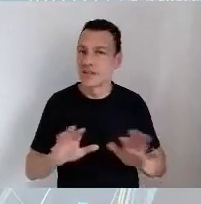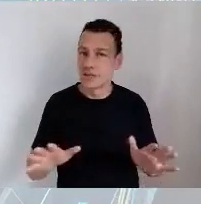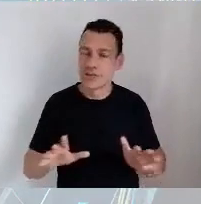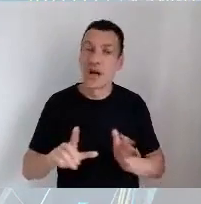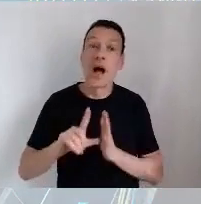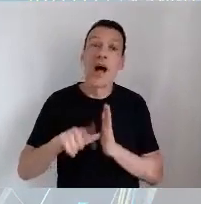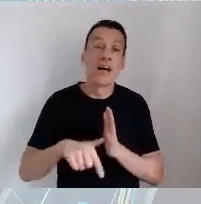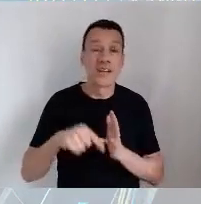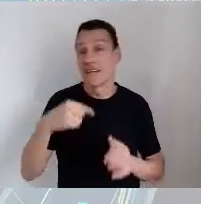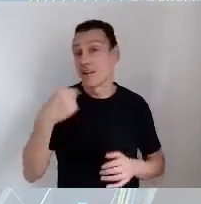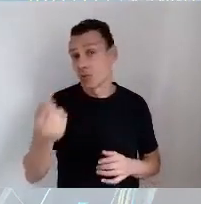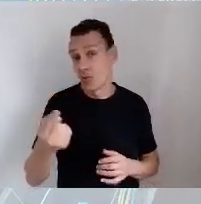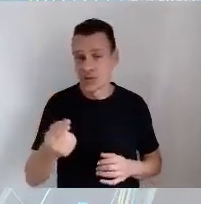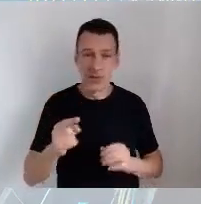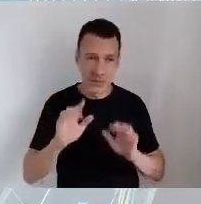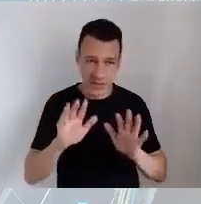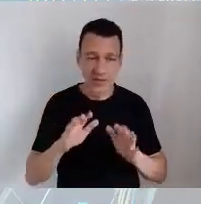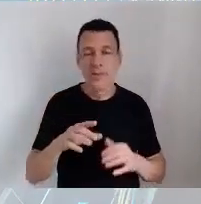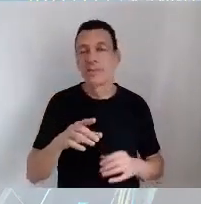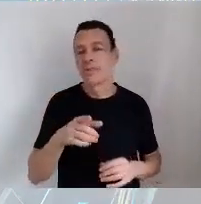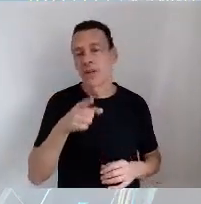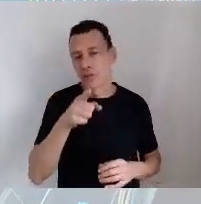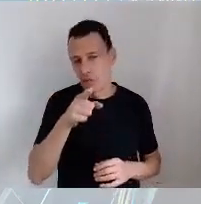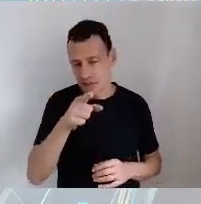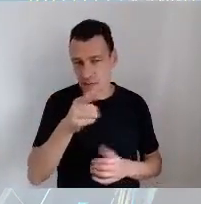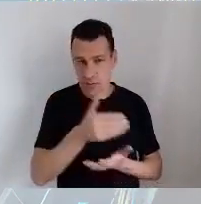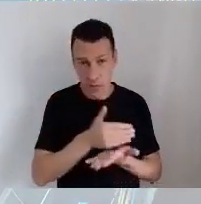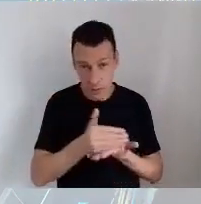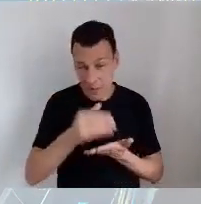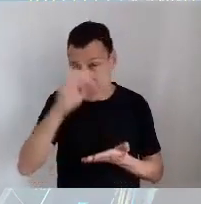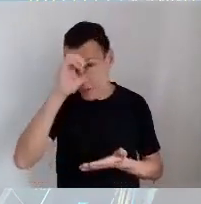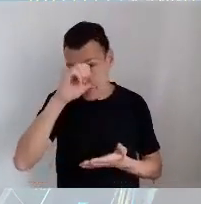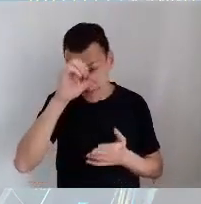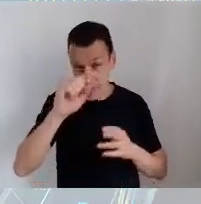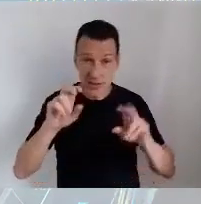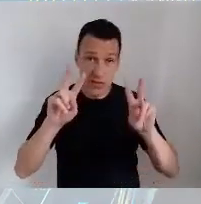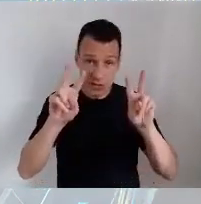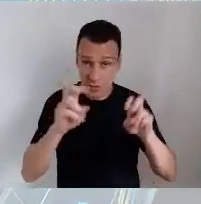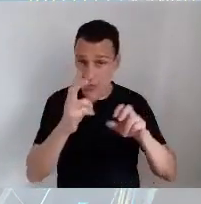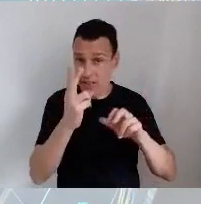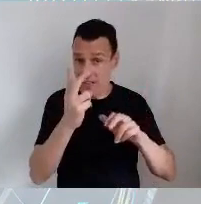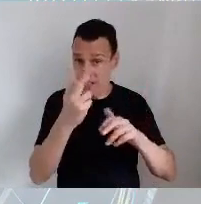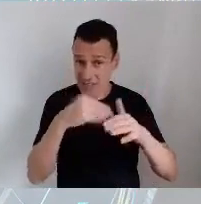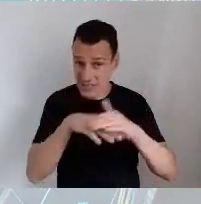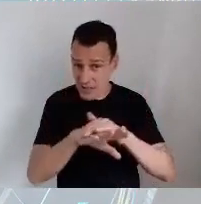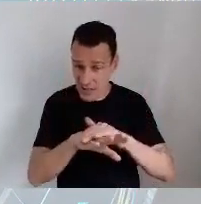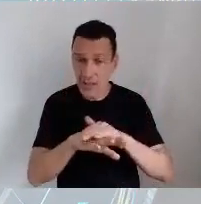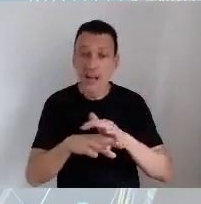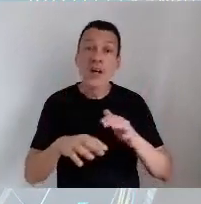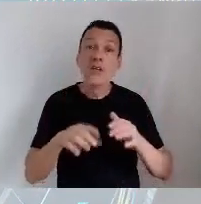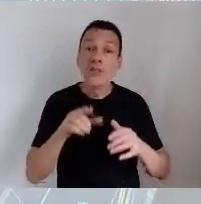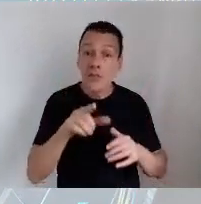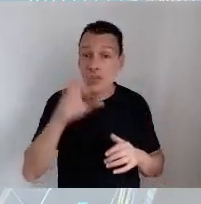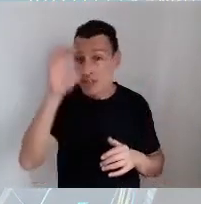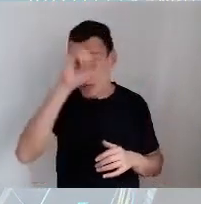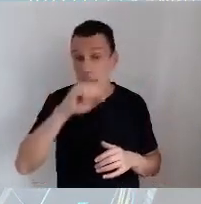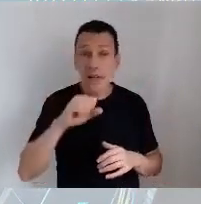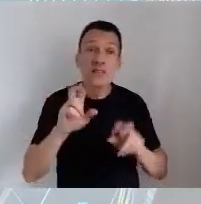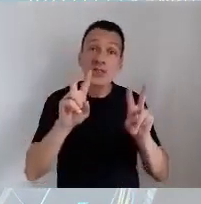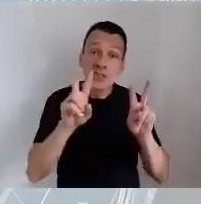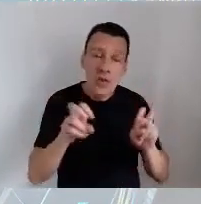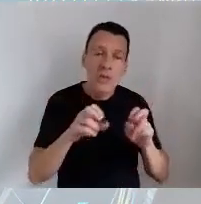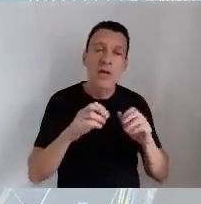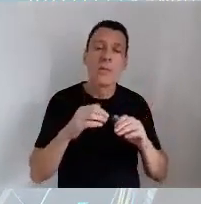aprende design ou quando você começa aprender sobre design você também começa a aprender sobre padrões de projeto padrões de design e aí todo